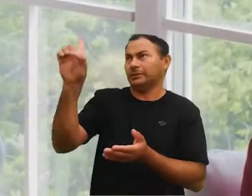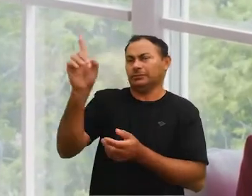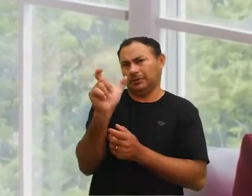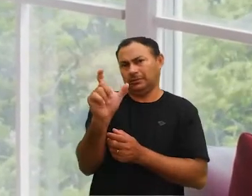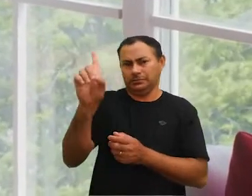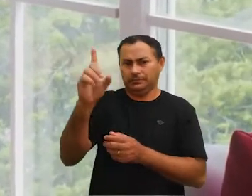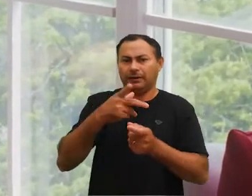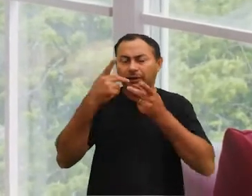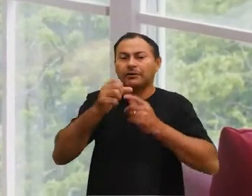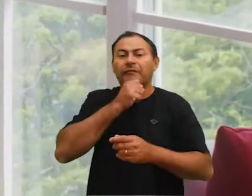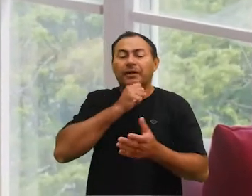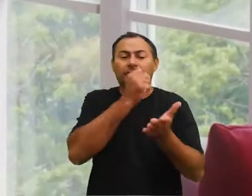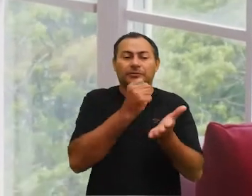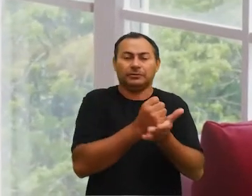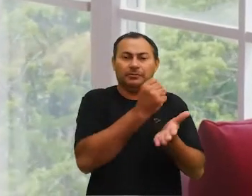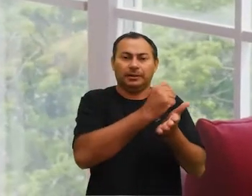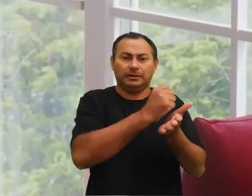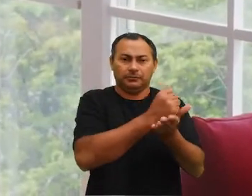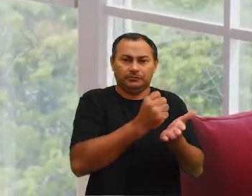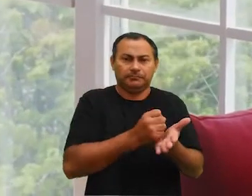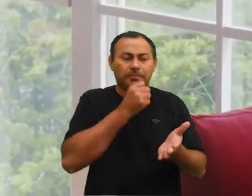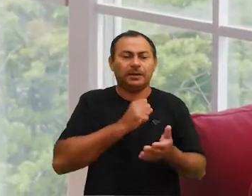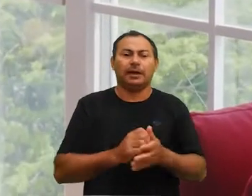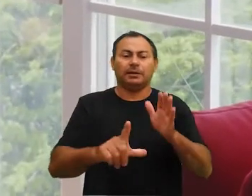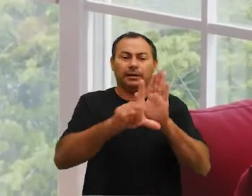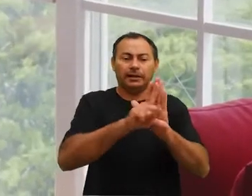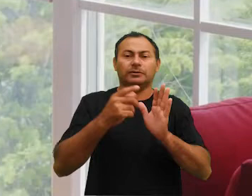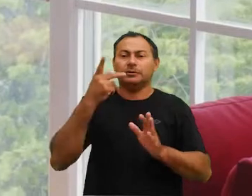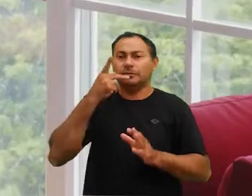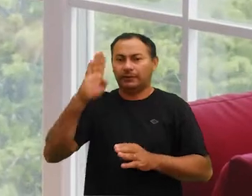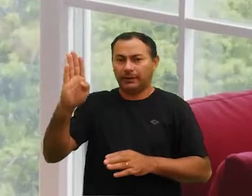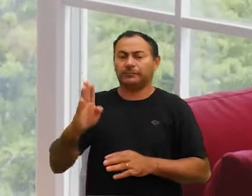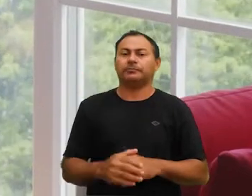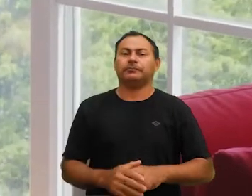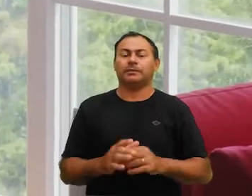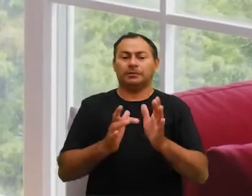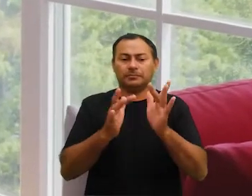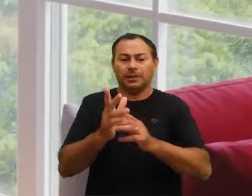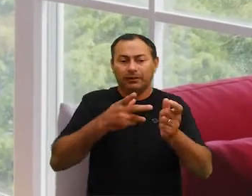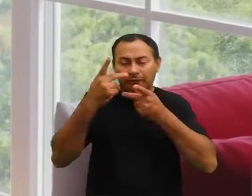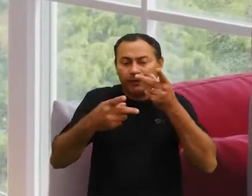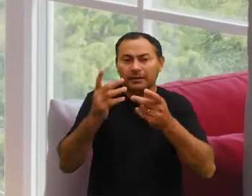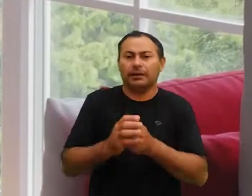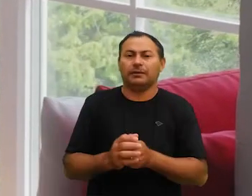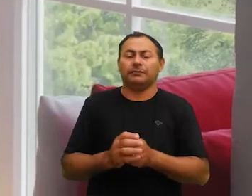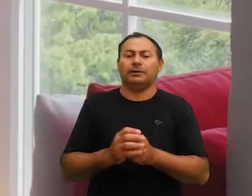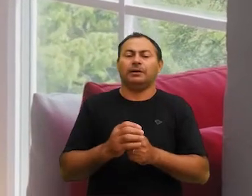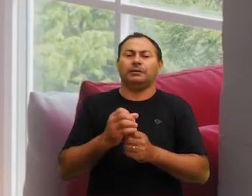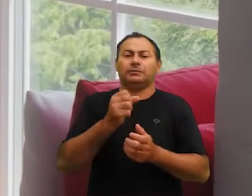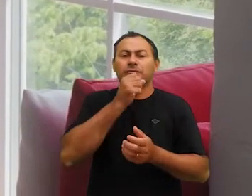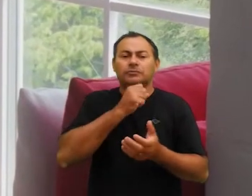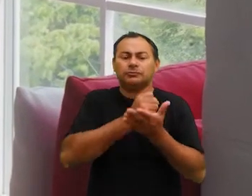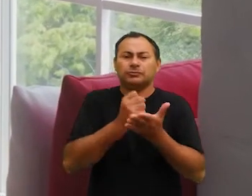estava se referindo ao Velho Testamento, a lei e os profetas. É assim que eles se referiam ao Velho Testamento nos tempos do